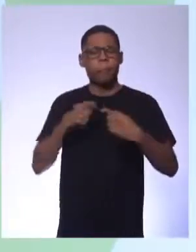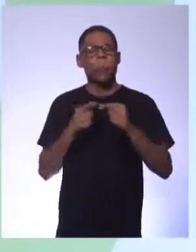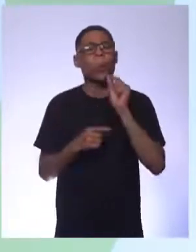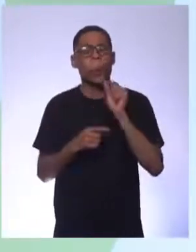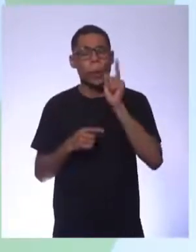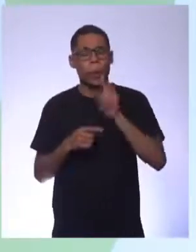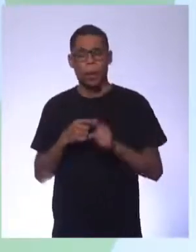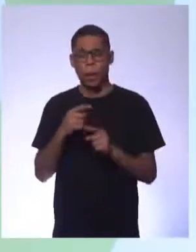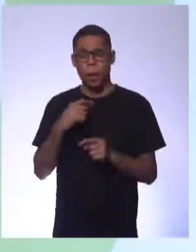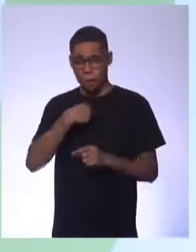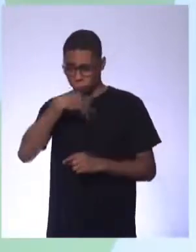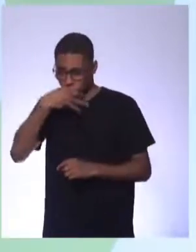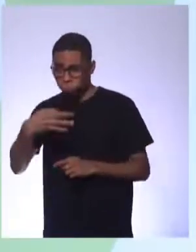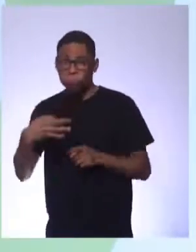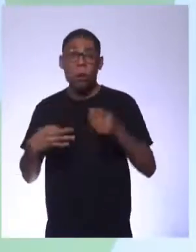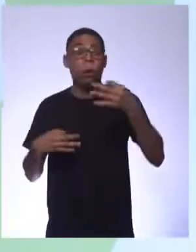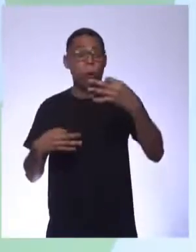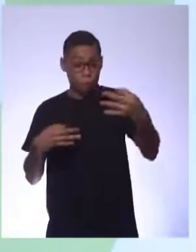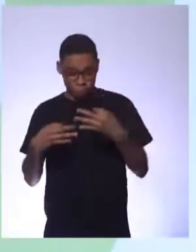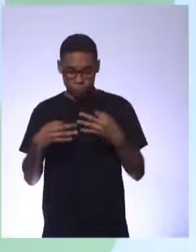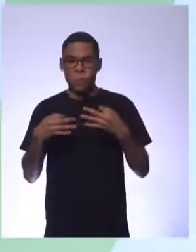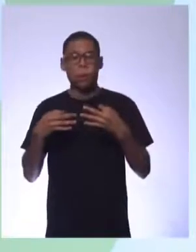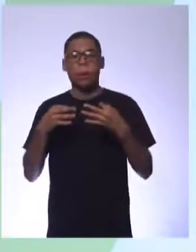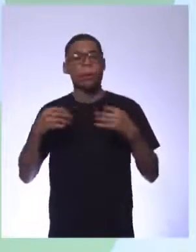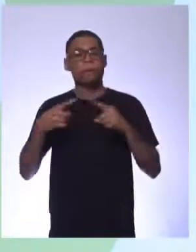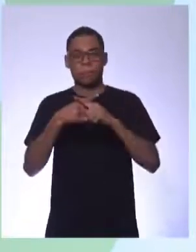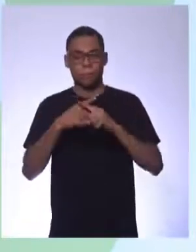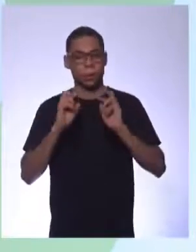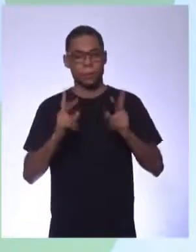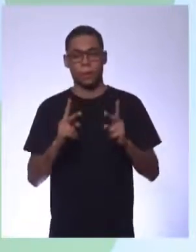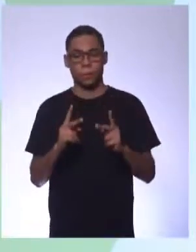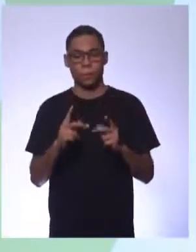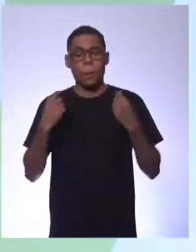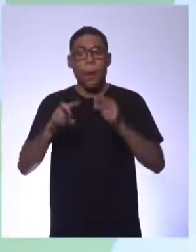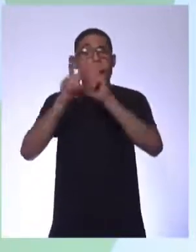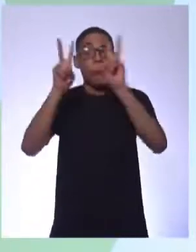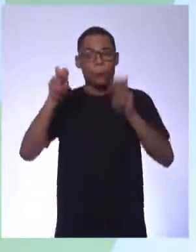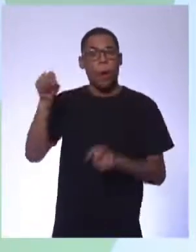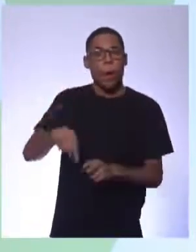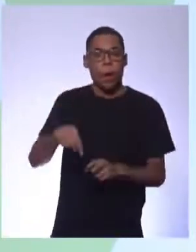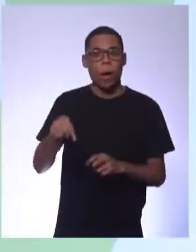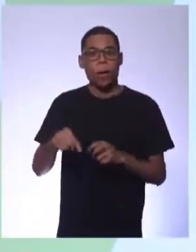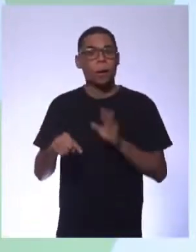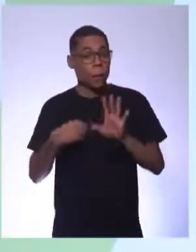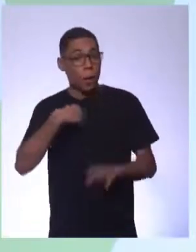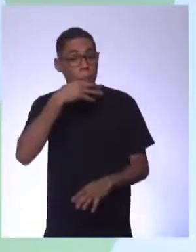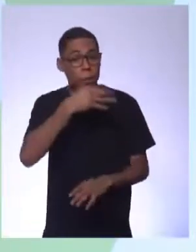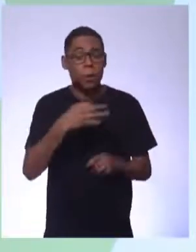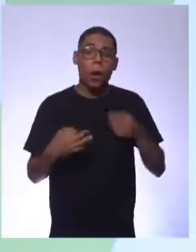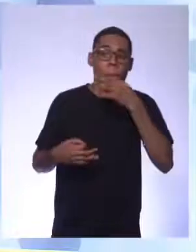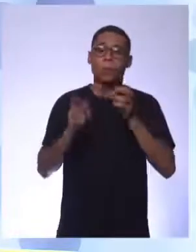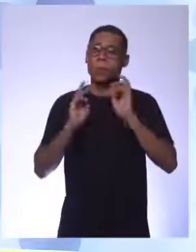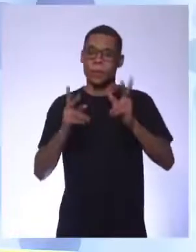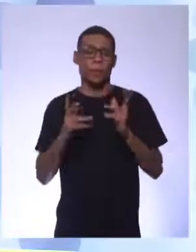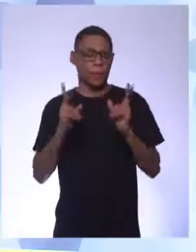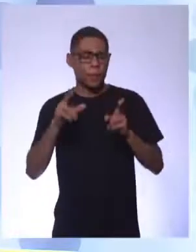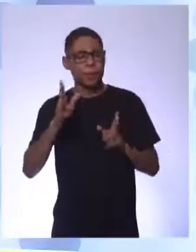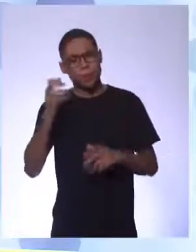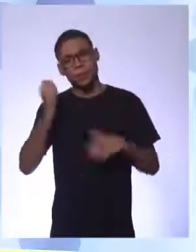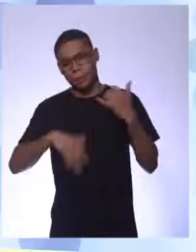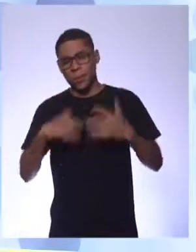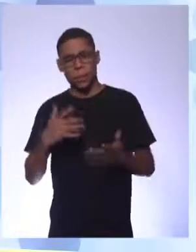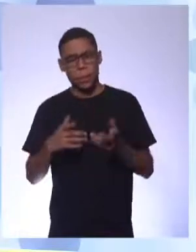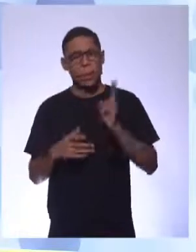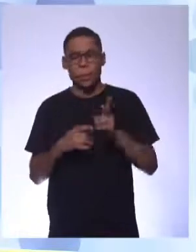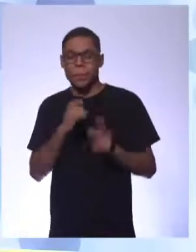mais de um ponto de vista, assunto recorrente do momento. Então tem que ser um assunto do momento e mais de um ponto de vista. Já brincou aqui em algumas